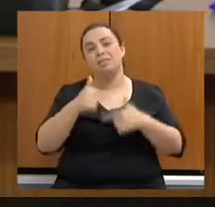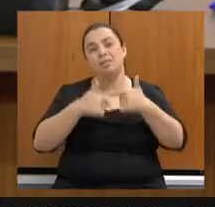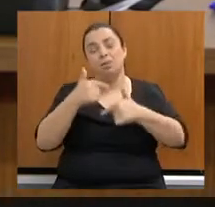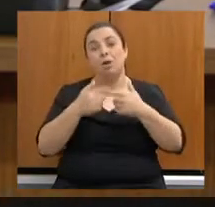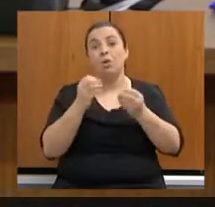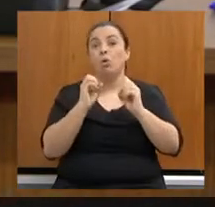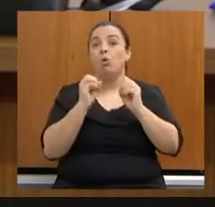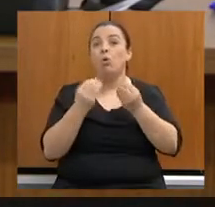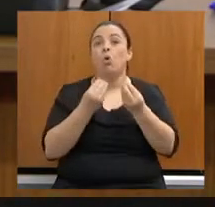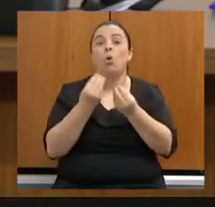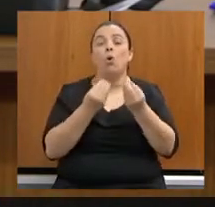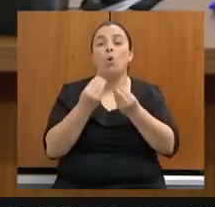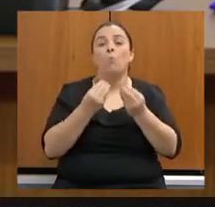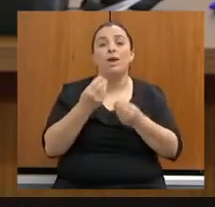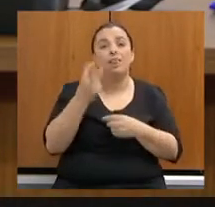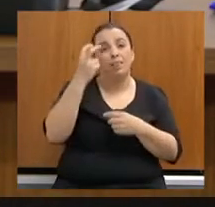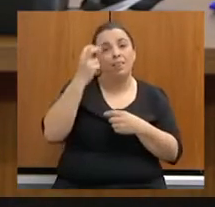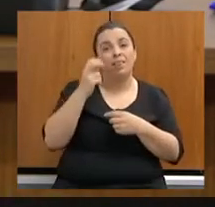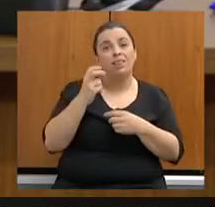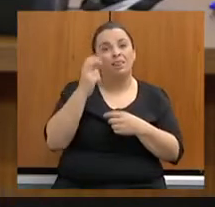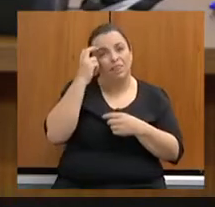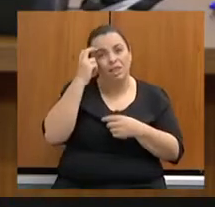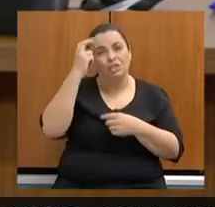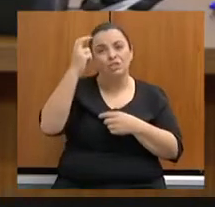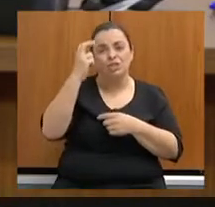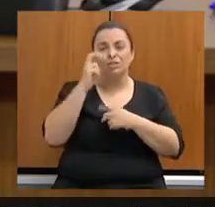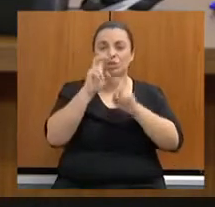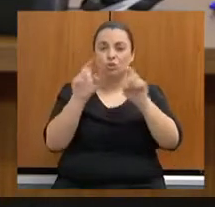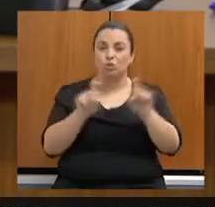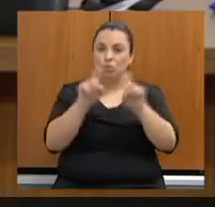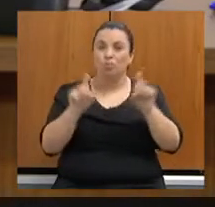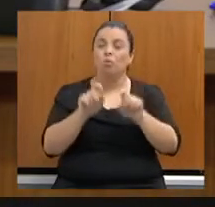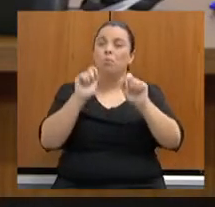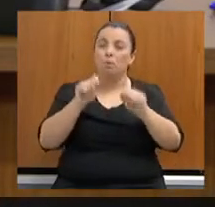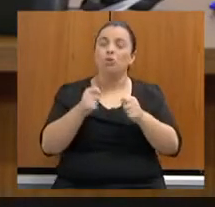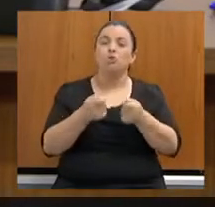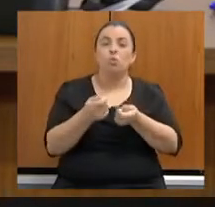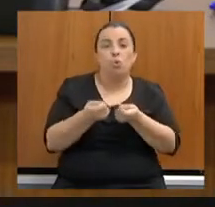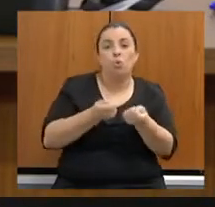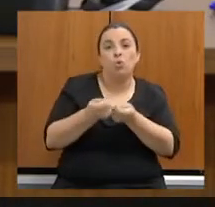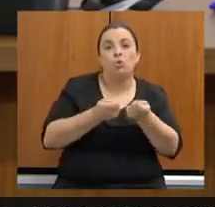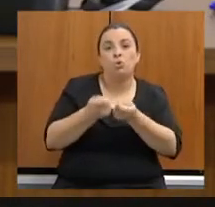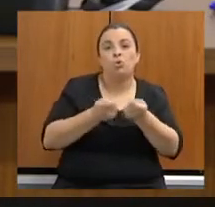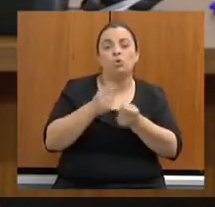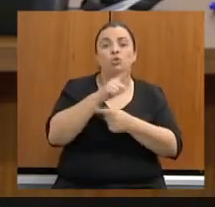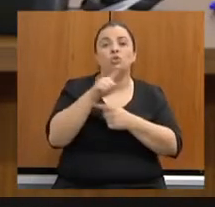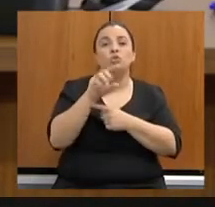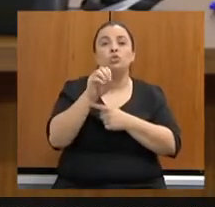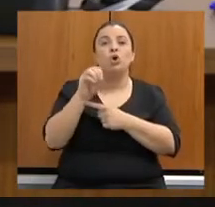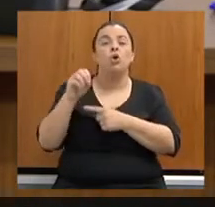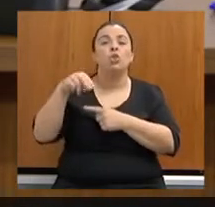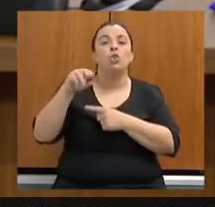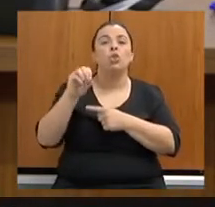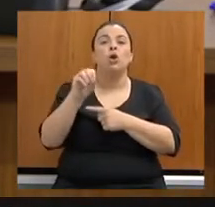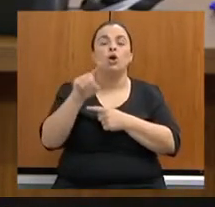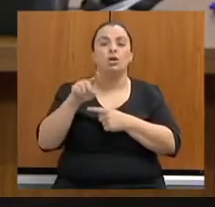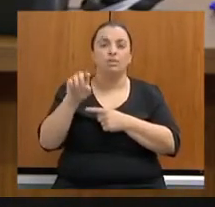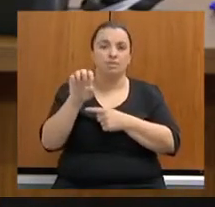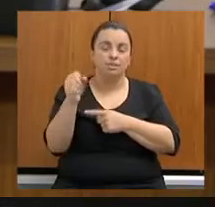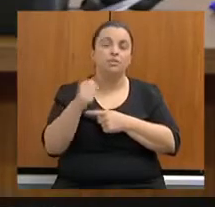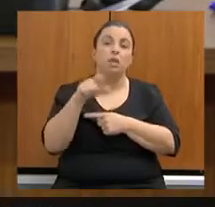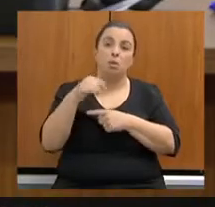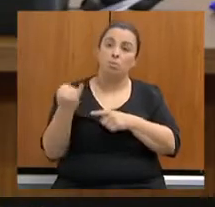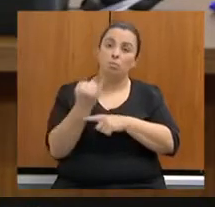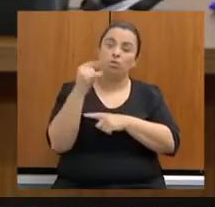pode ajudar no Controle De Zoonoses é muito importante isso para nosso Estado visto que Minas Gerais tem o